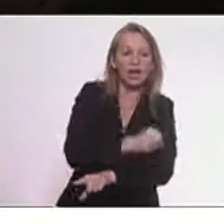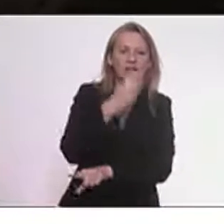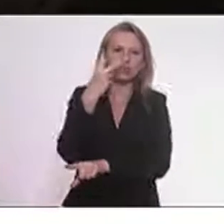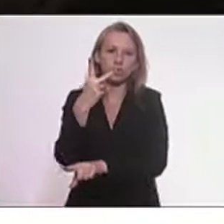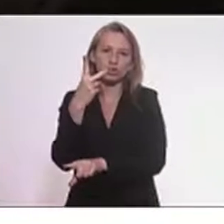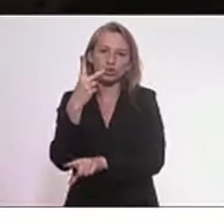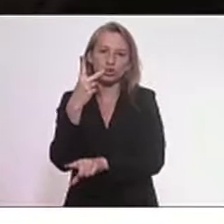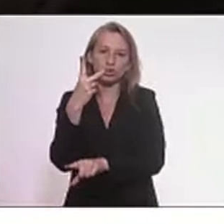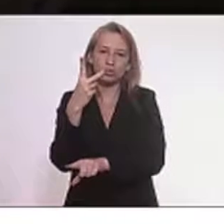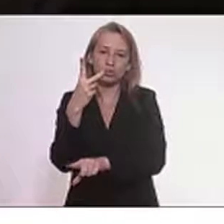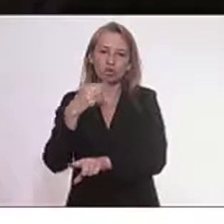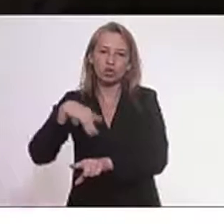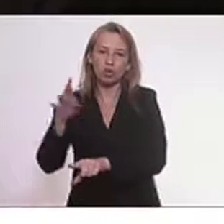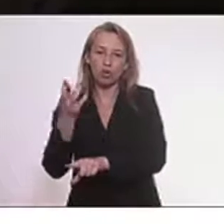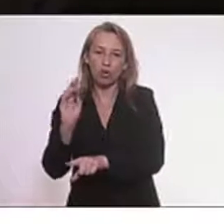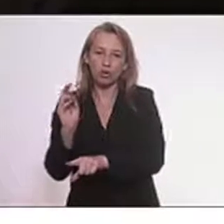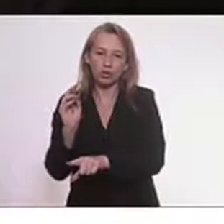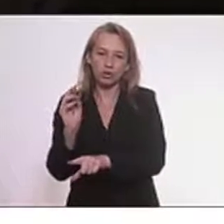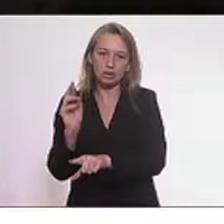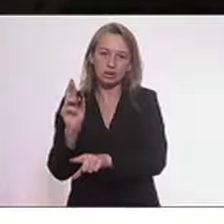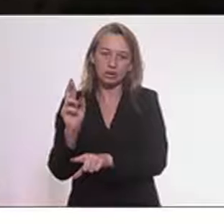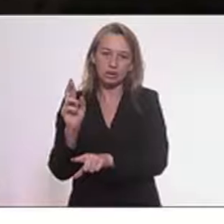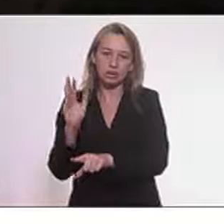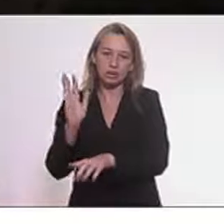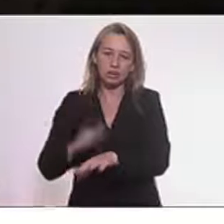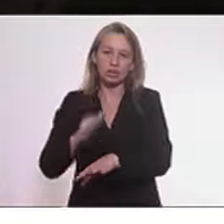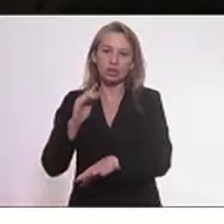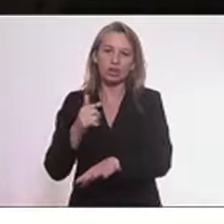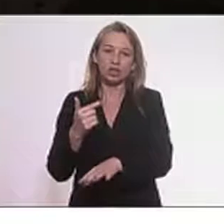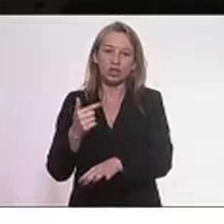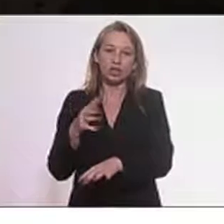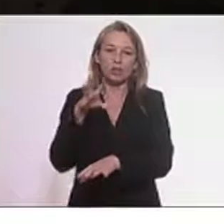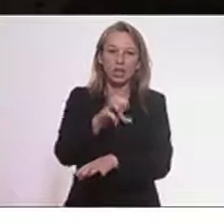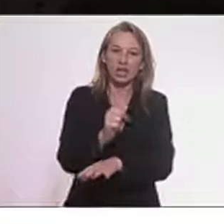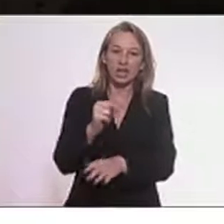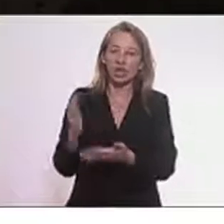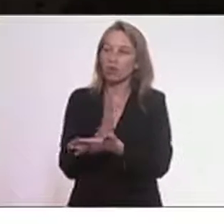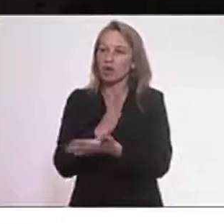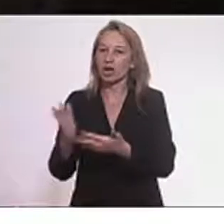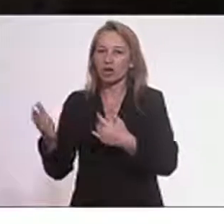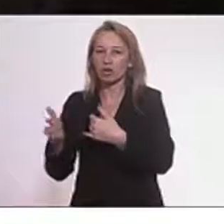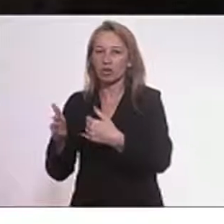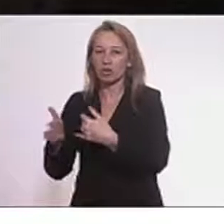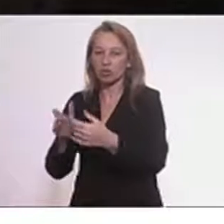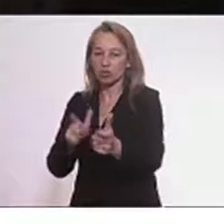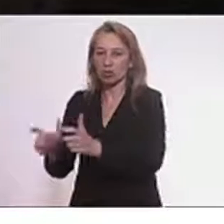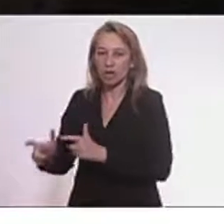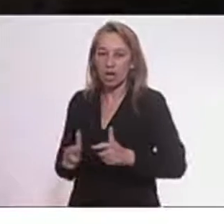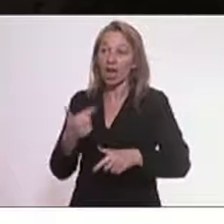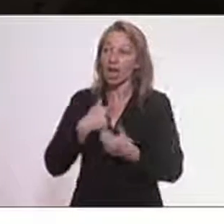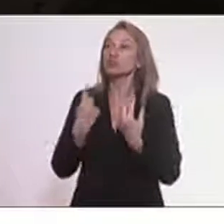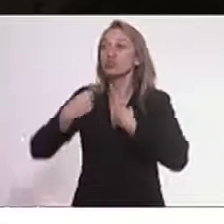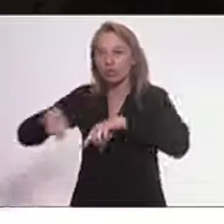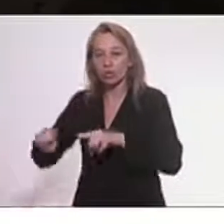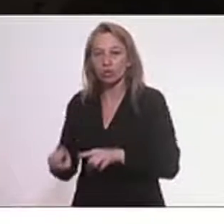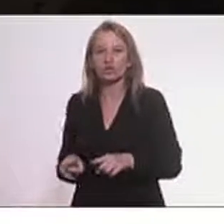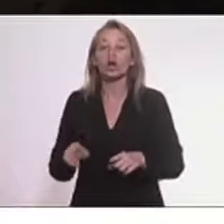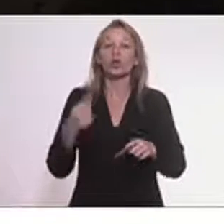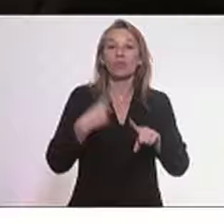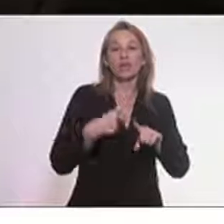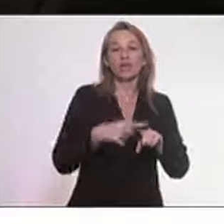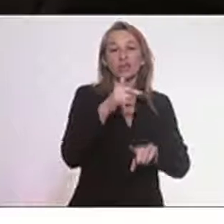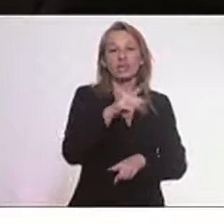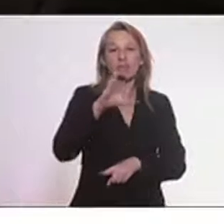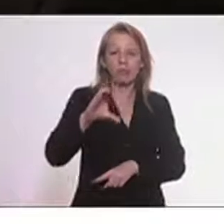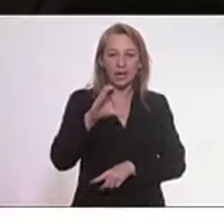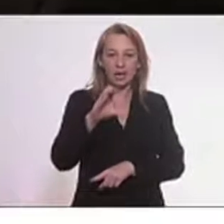colocar onde quiser? Pois é, eu sou contra. Essa PEC abre portas para uma prática que considero tóxica na política: